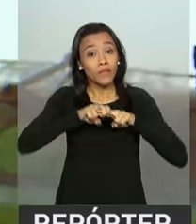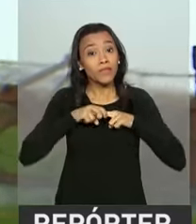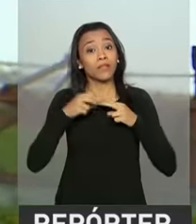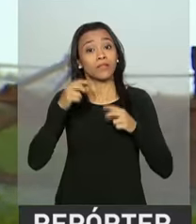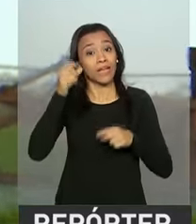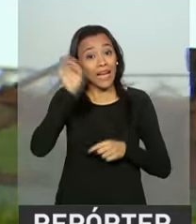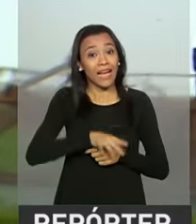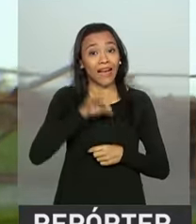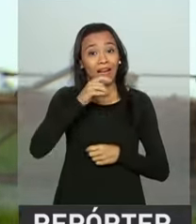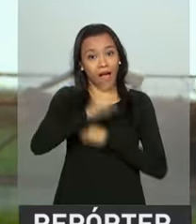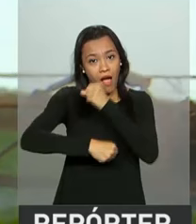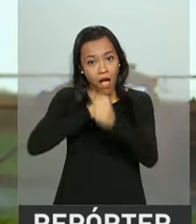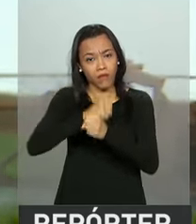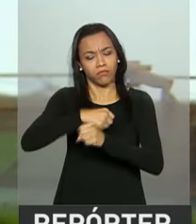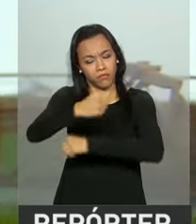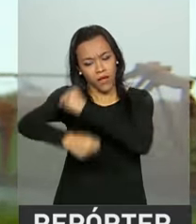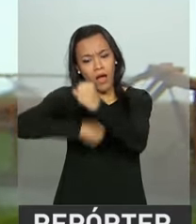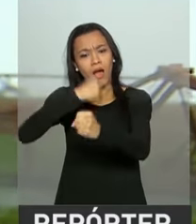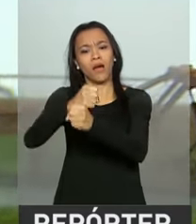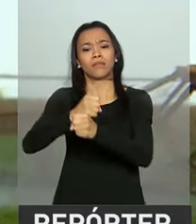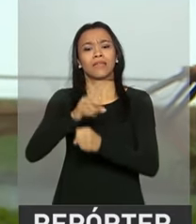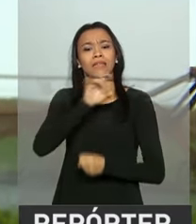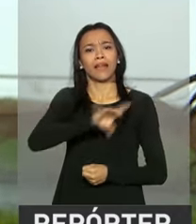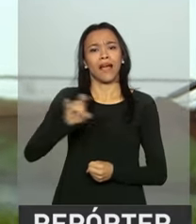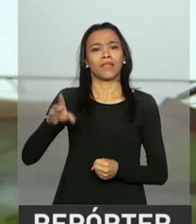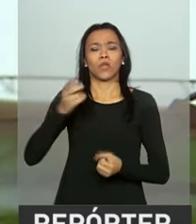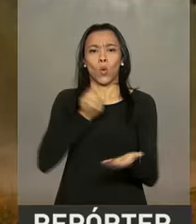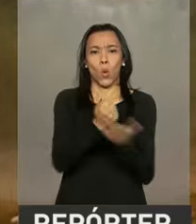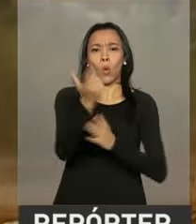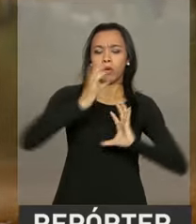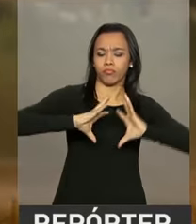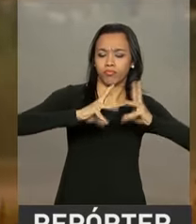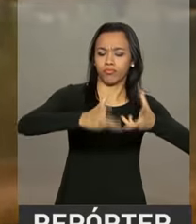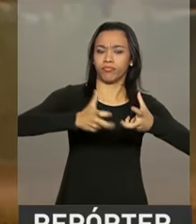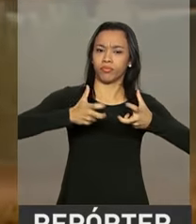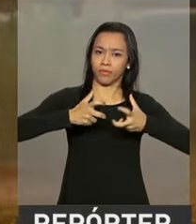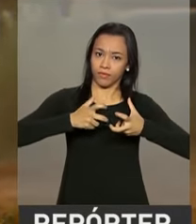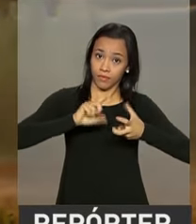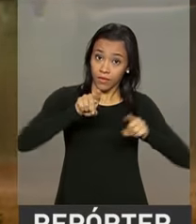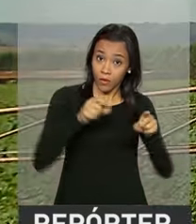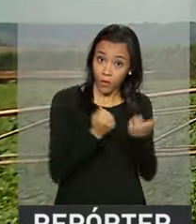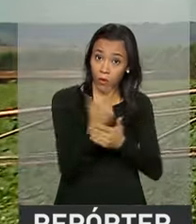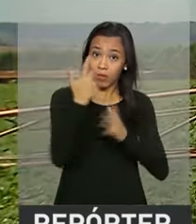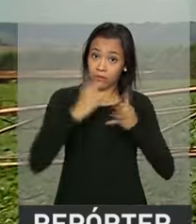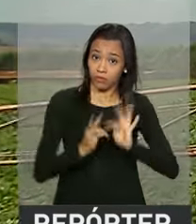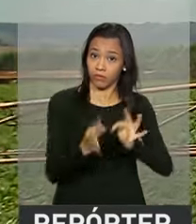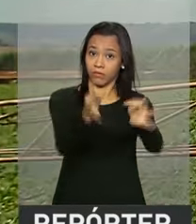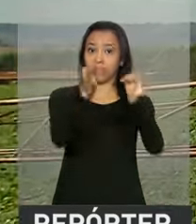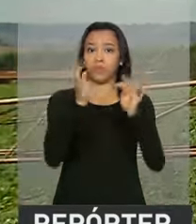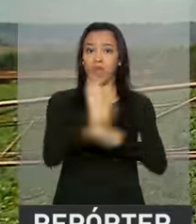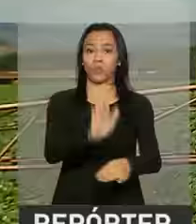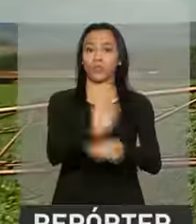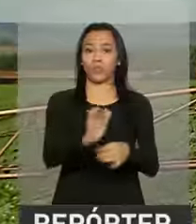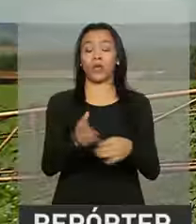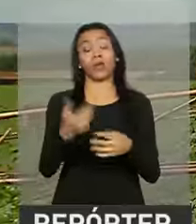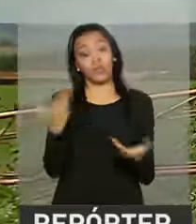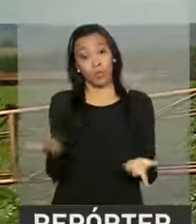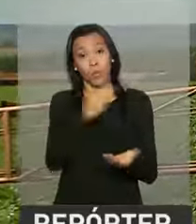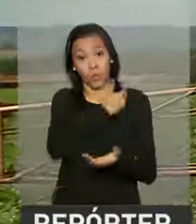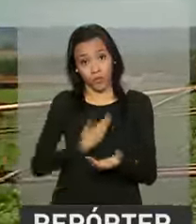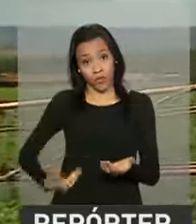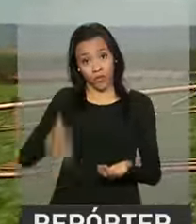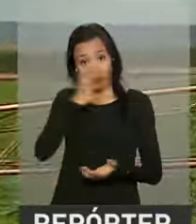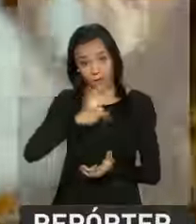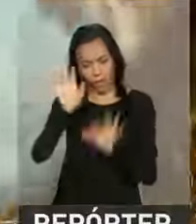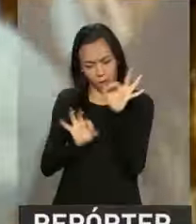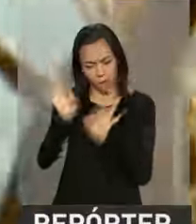a cada ano cresce o investimento em produtos e equipamentos. Para apoiar esses produtores, o governo federal prepara um pacote